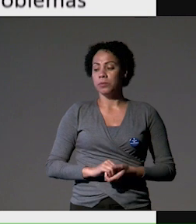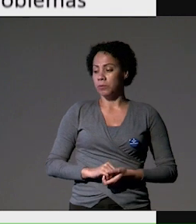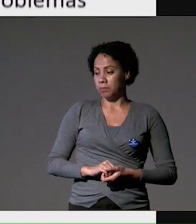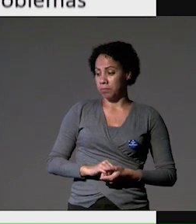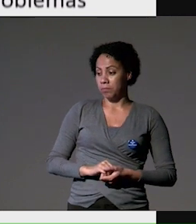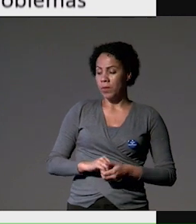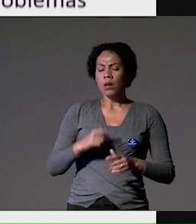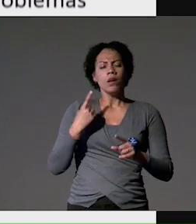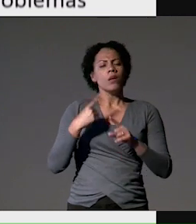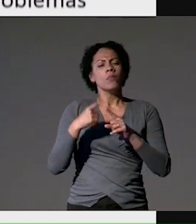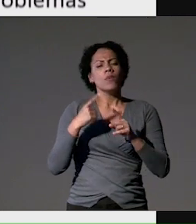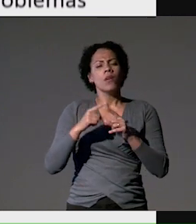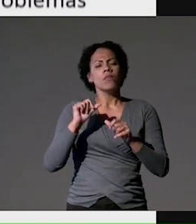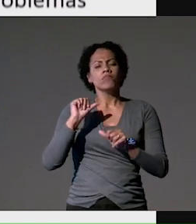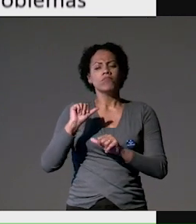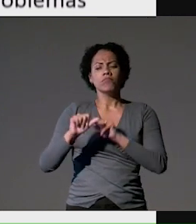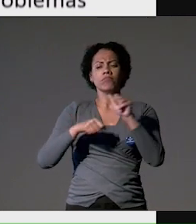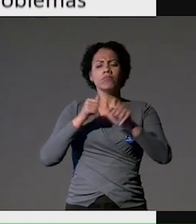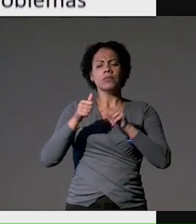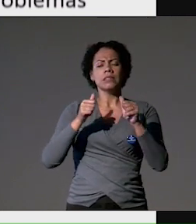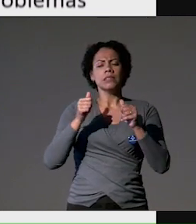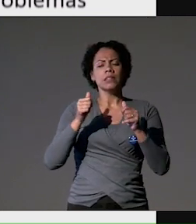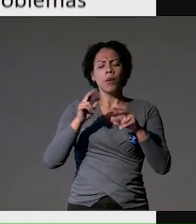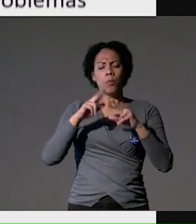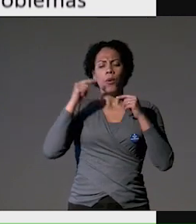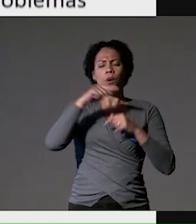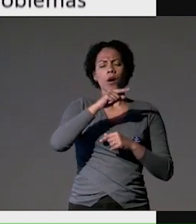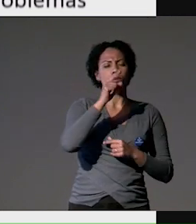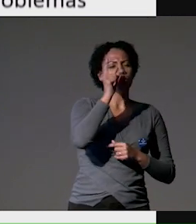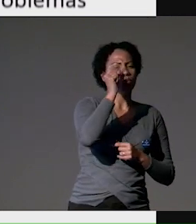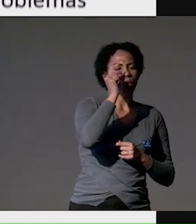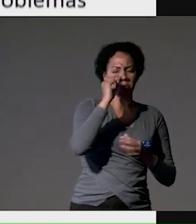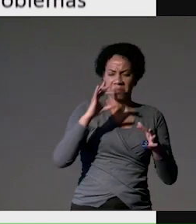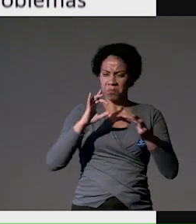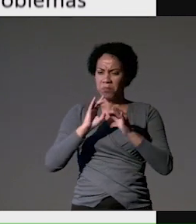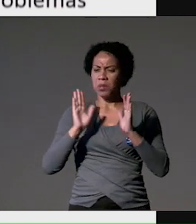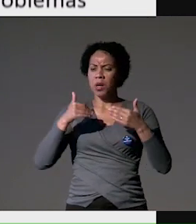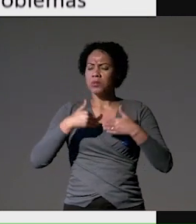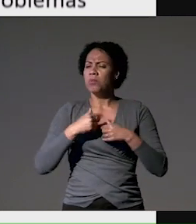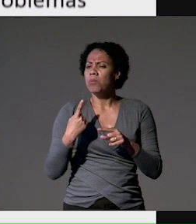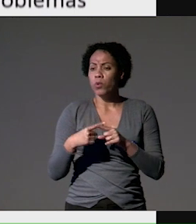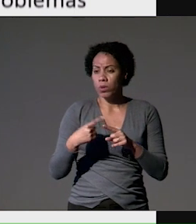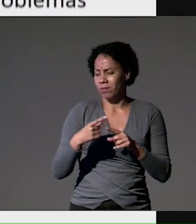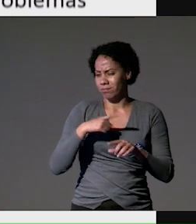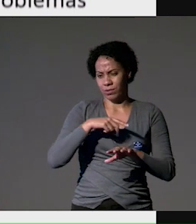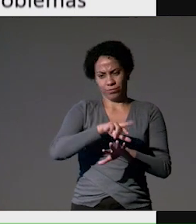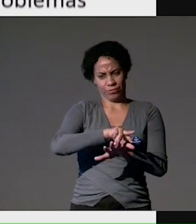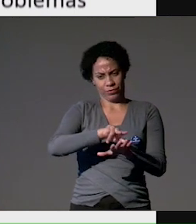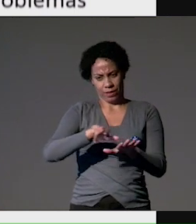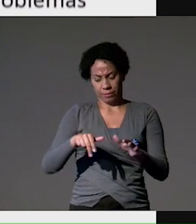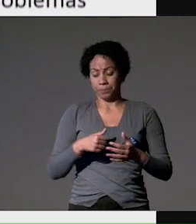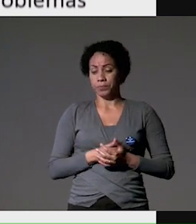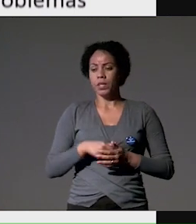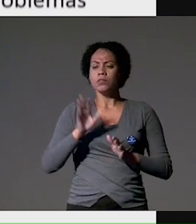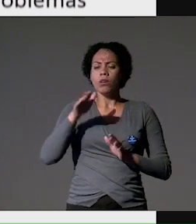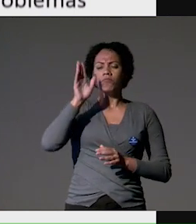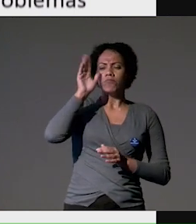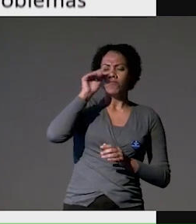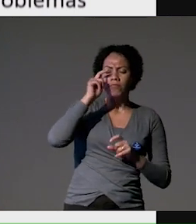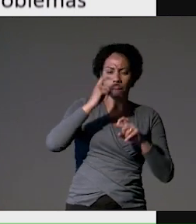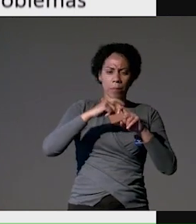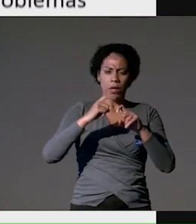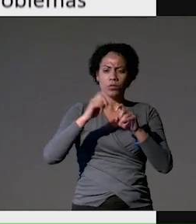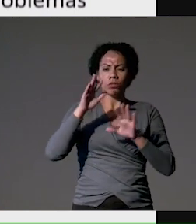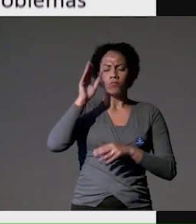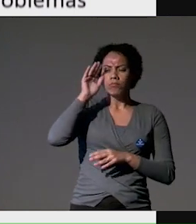Por que as alterações do sono têm sido associadas ao transtorno do espectro autista? Por várias variáveis. Observações clínicas. Os clínicos percebem